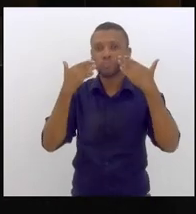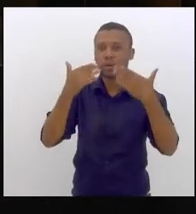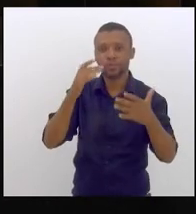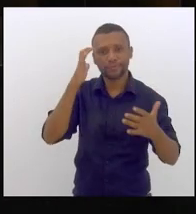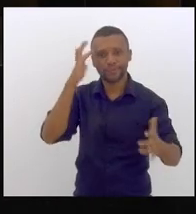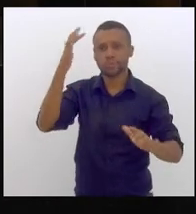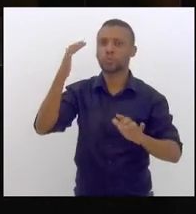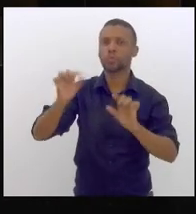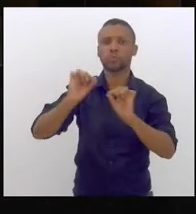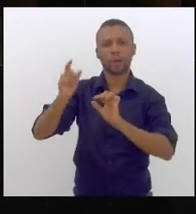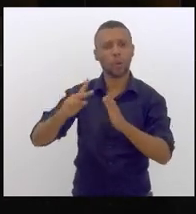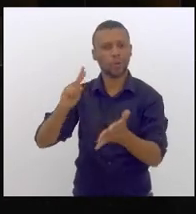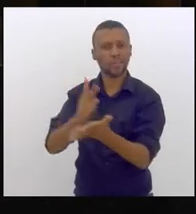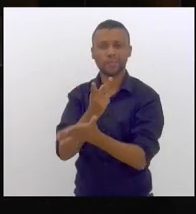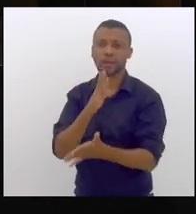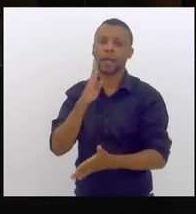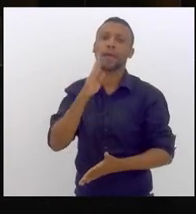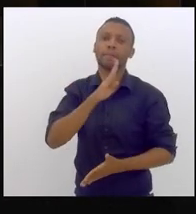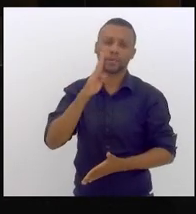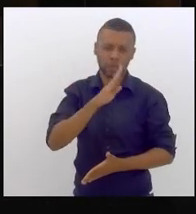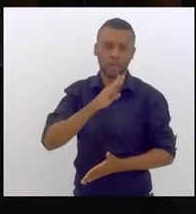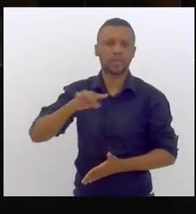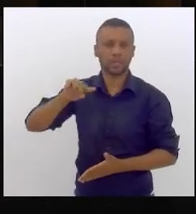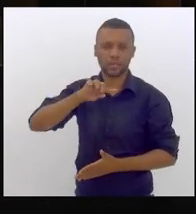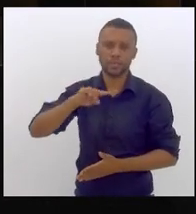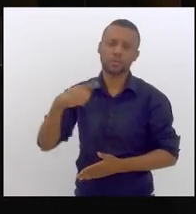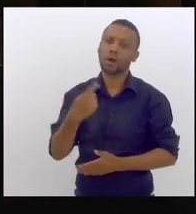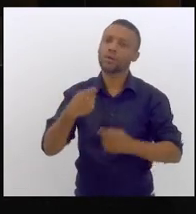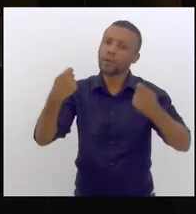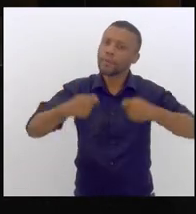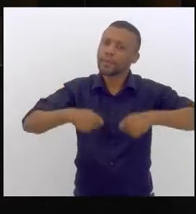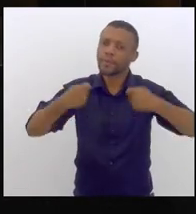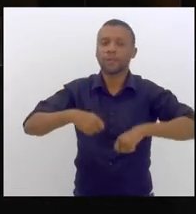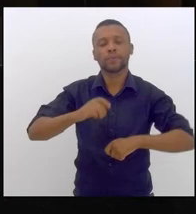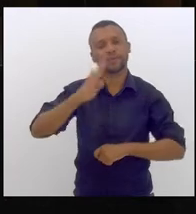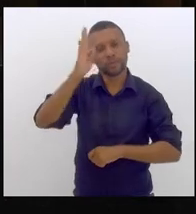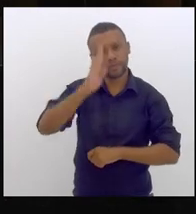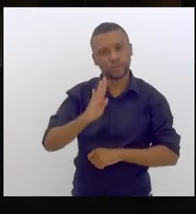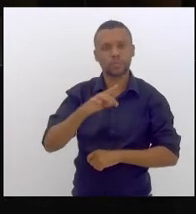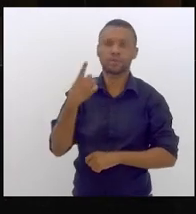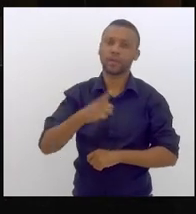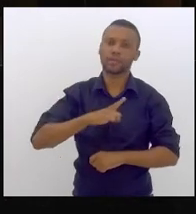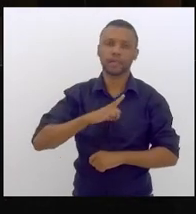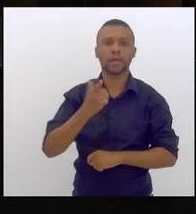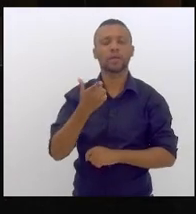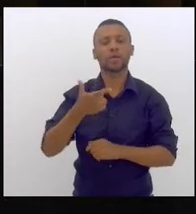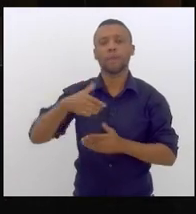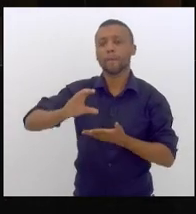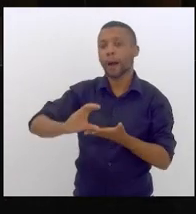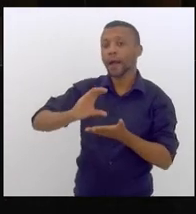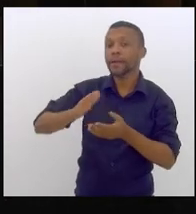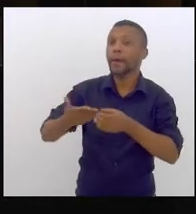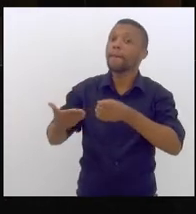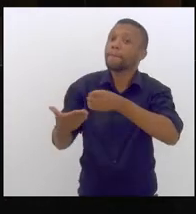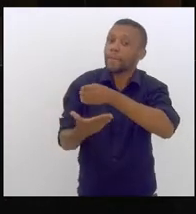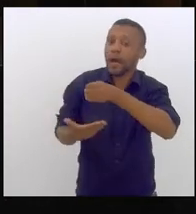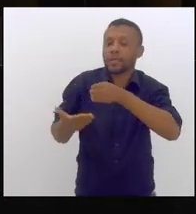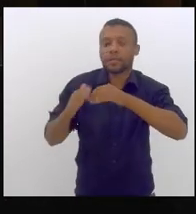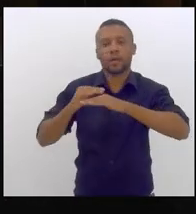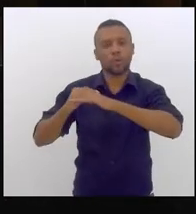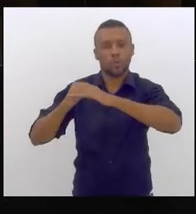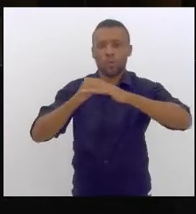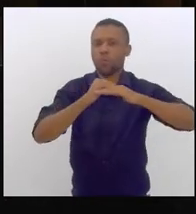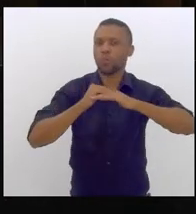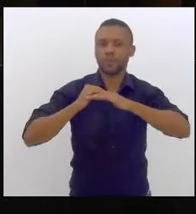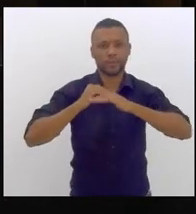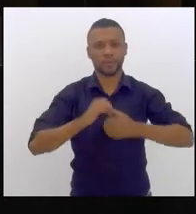é importante também dizer o quanto que a gente precisa que nesse Brasil tenhamos uma renda básica permanente, porque